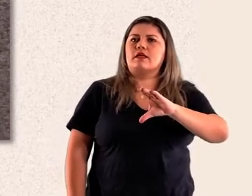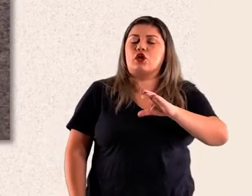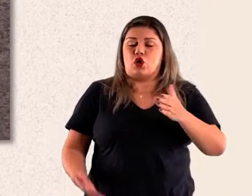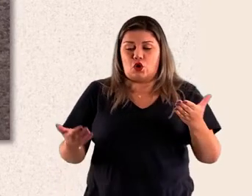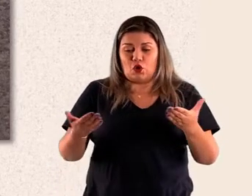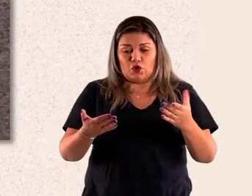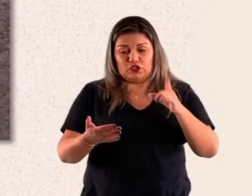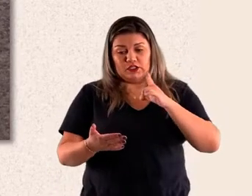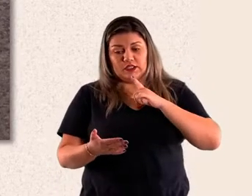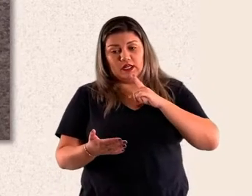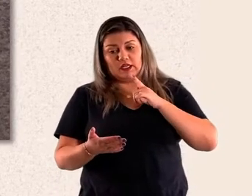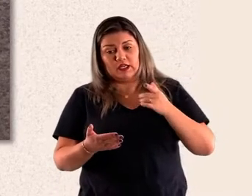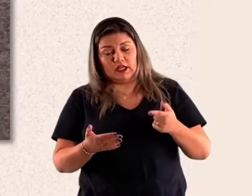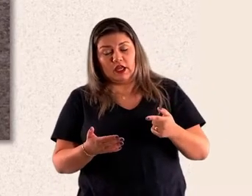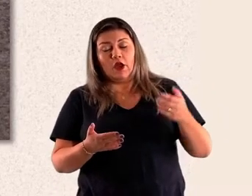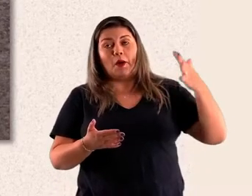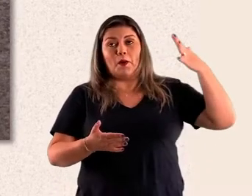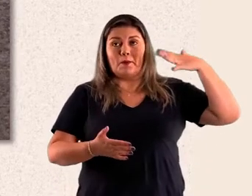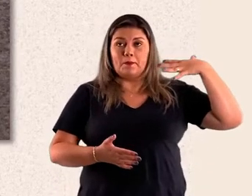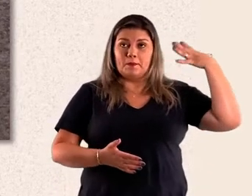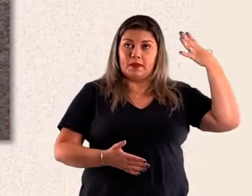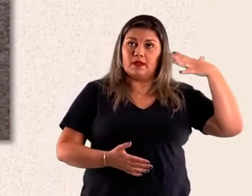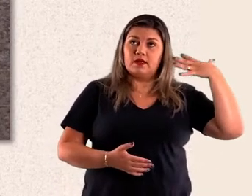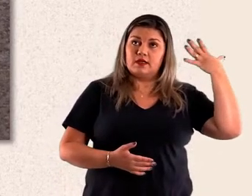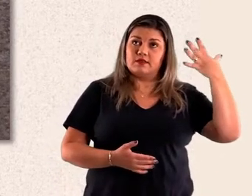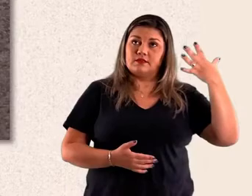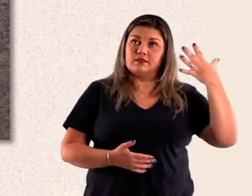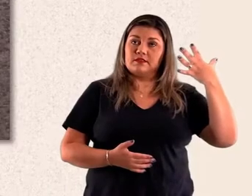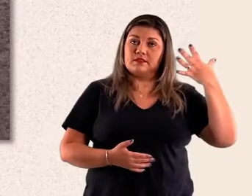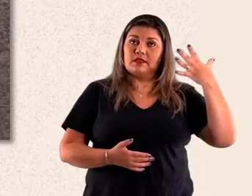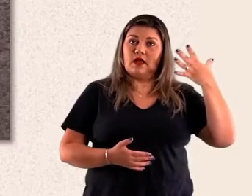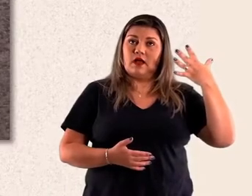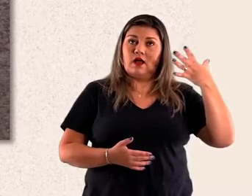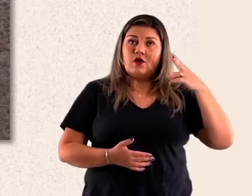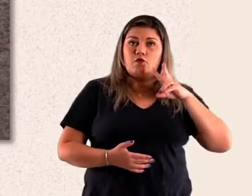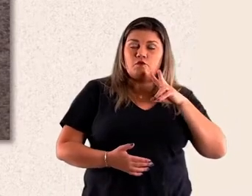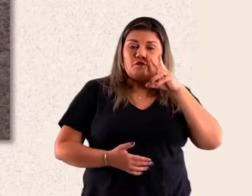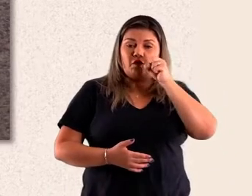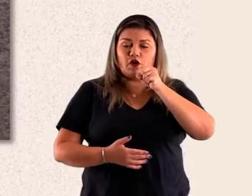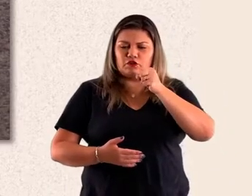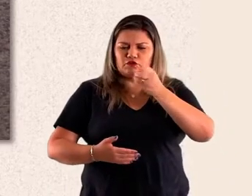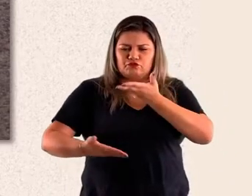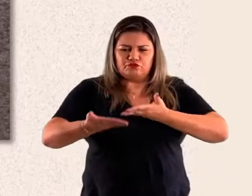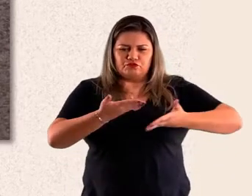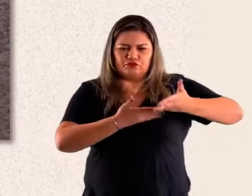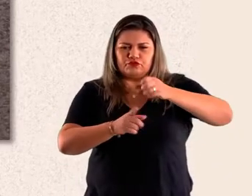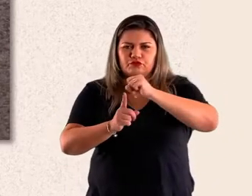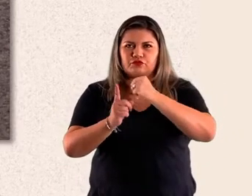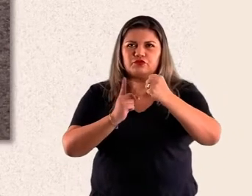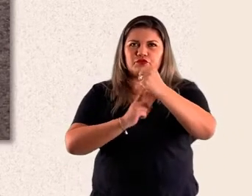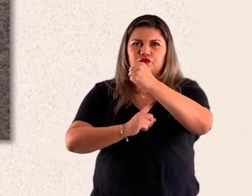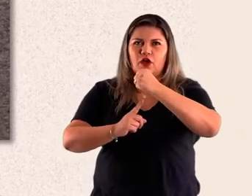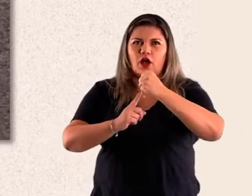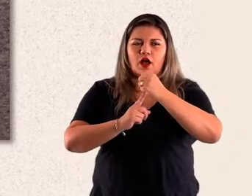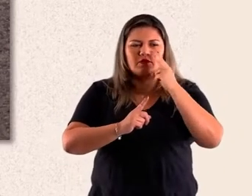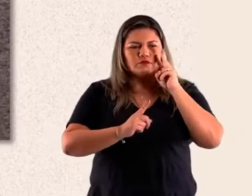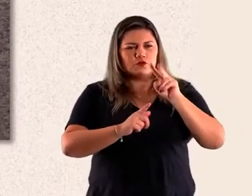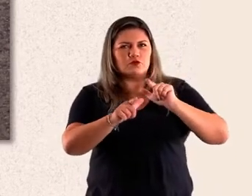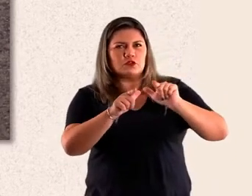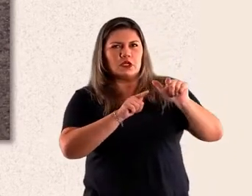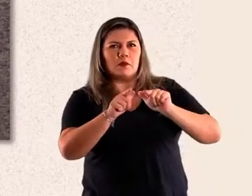hoje ela tá aqui para ministrar palestra impactos das conexões sociais no trabalho sobre a neurociência